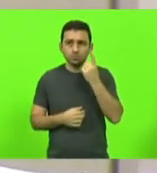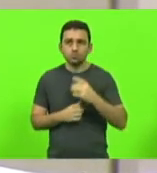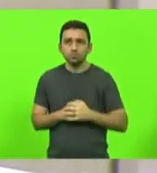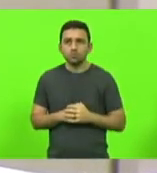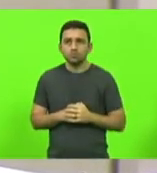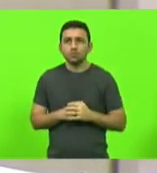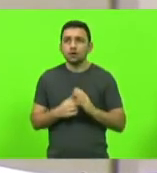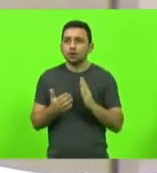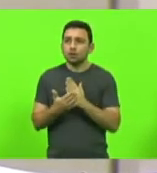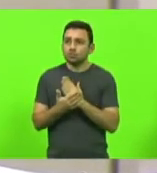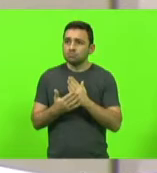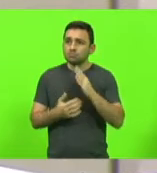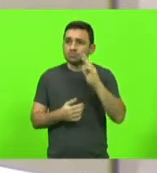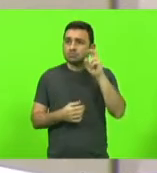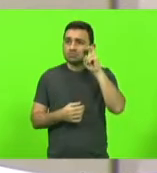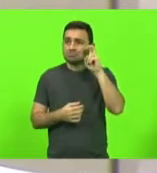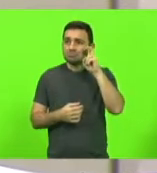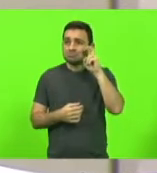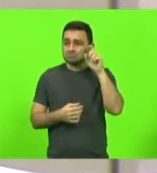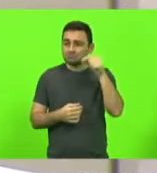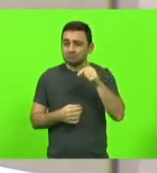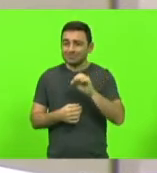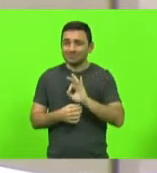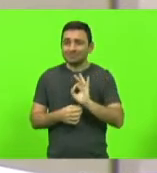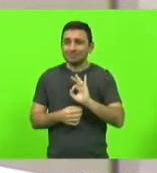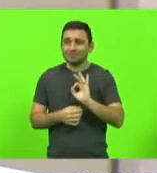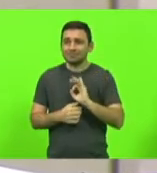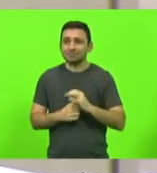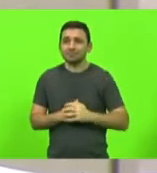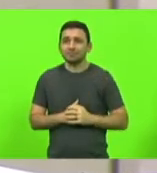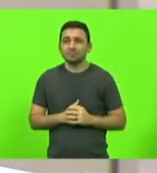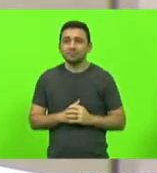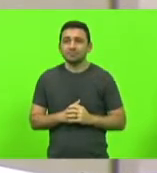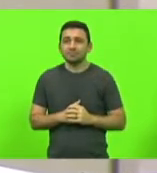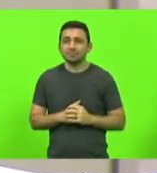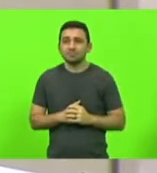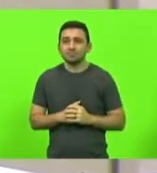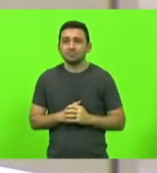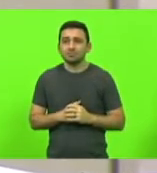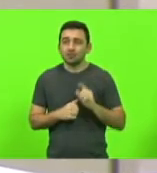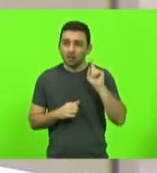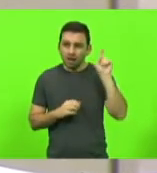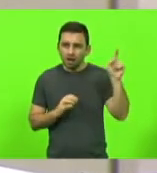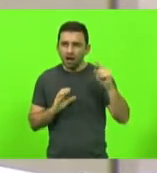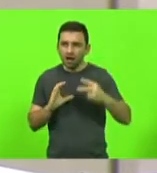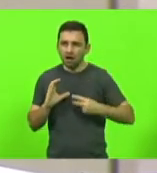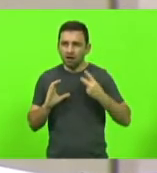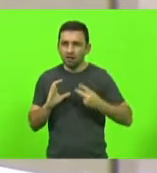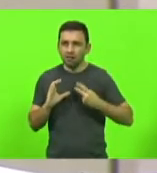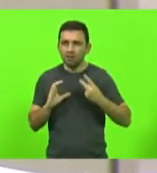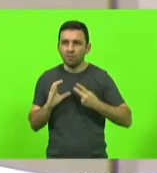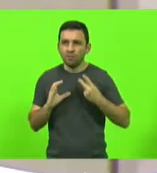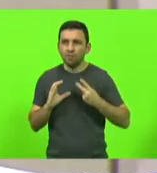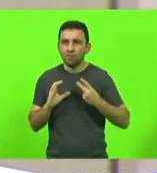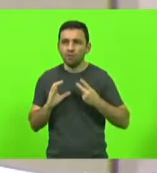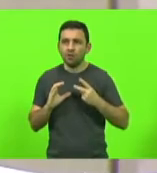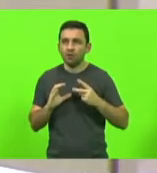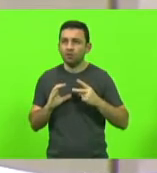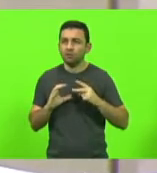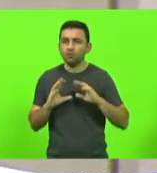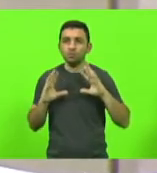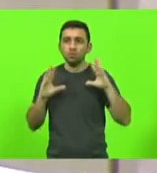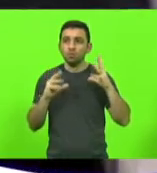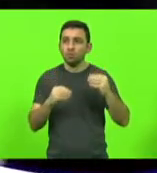Algumas quintas não têm deputados no plenário. A Câmara de Vereadores de praticamente todos os